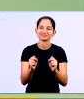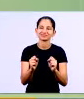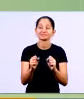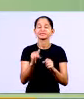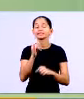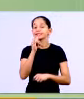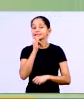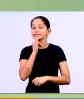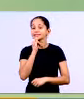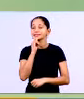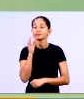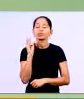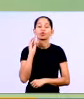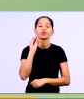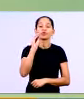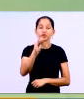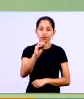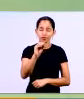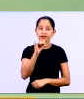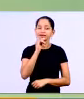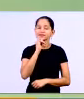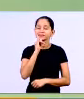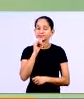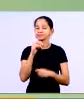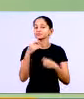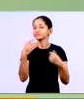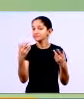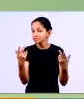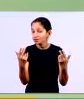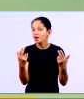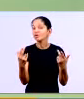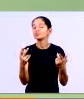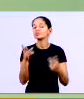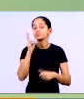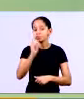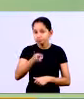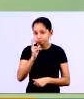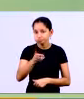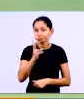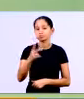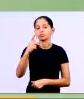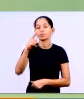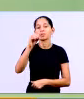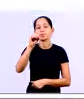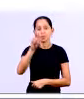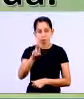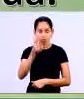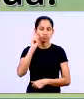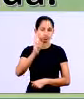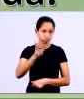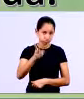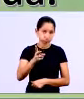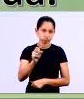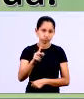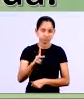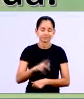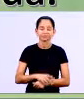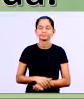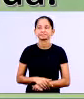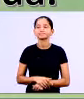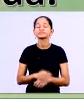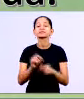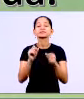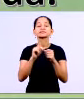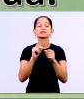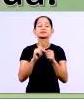um exemplo aqui. Feito por mim, também continua com acento. Certo, professora Tayane. Forma